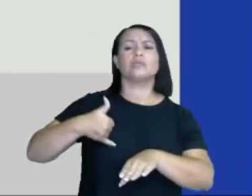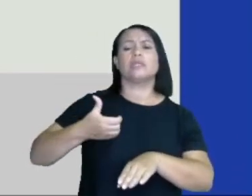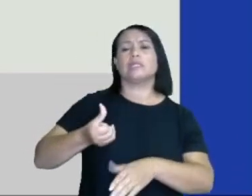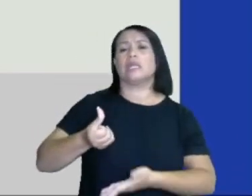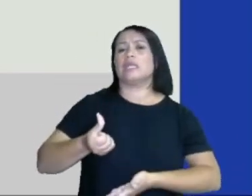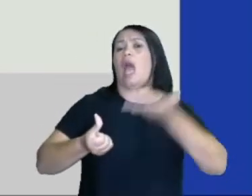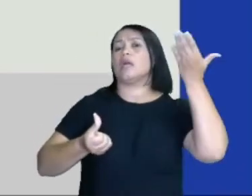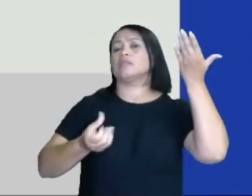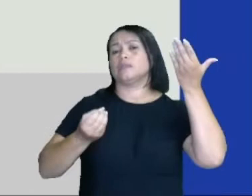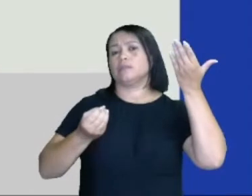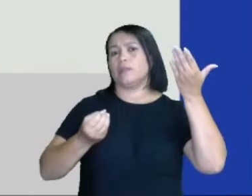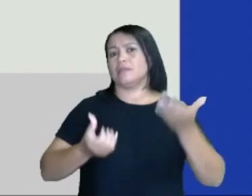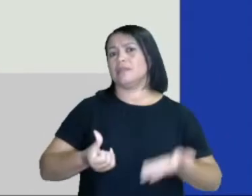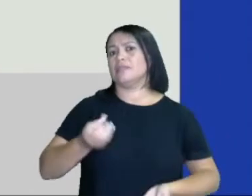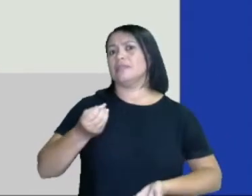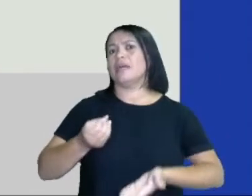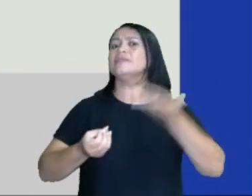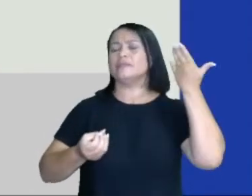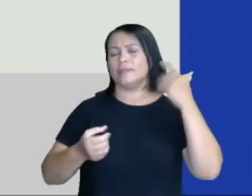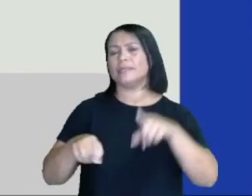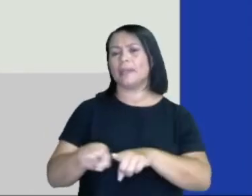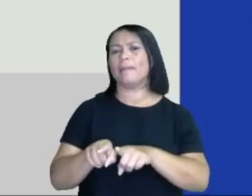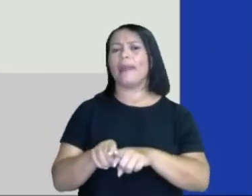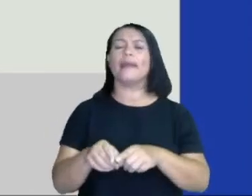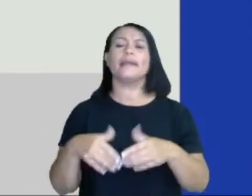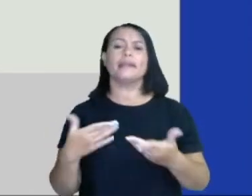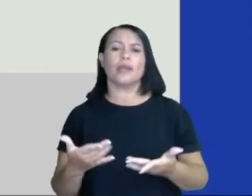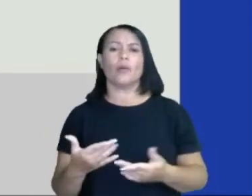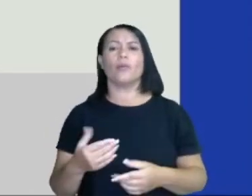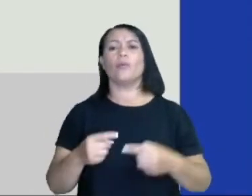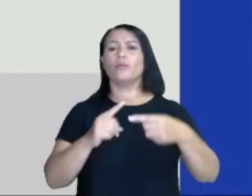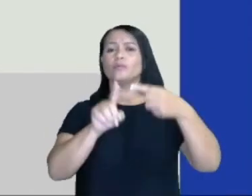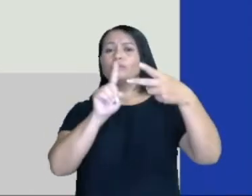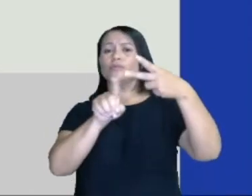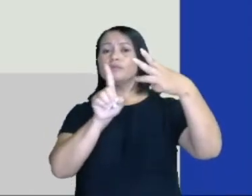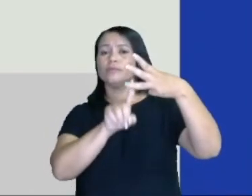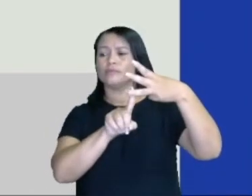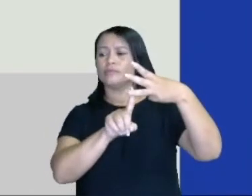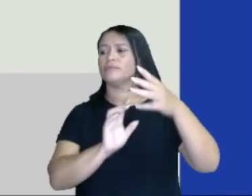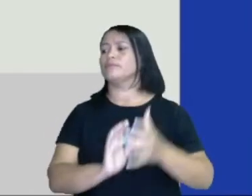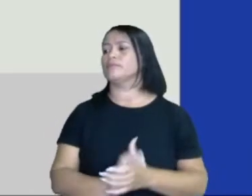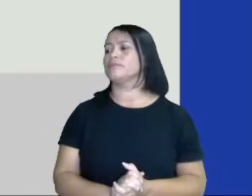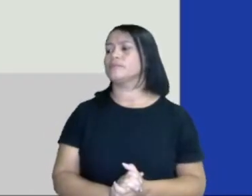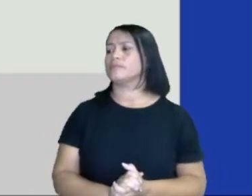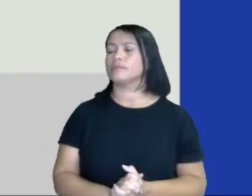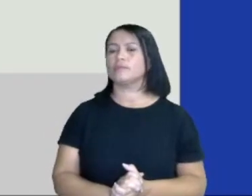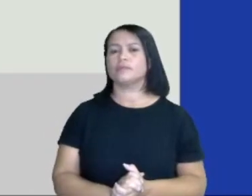1, 2 e 3. Primeiro artigo, segundo e terceiro.